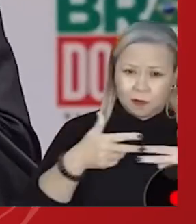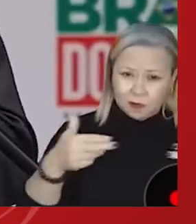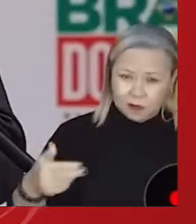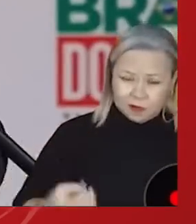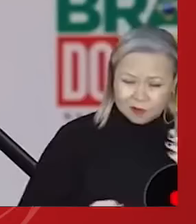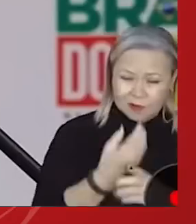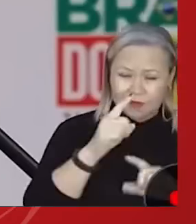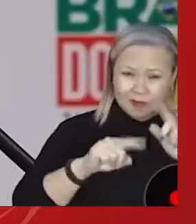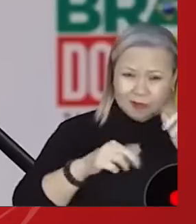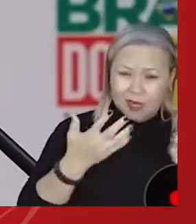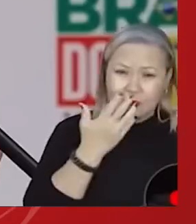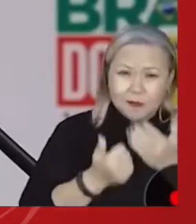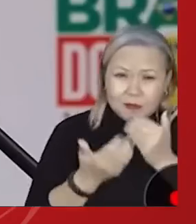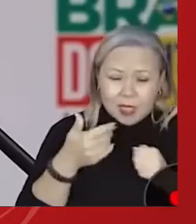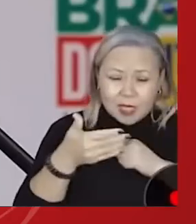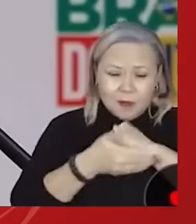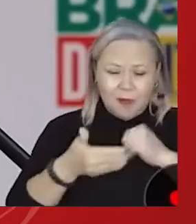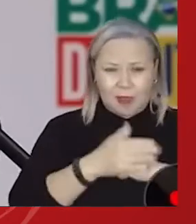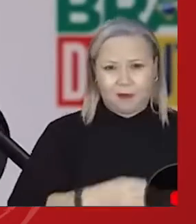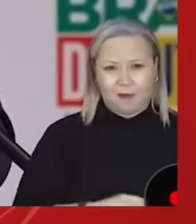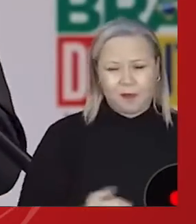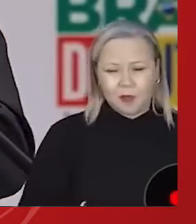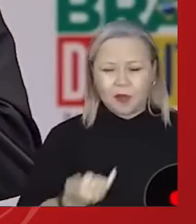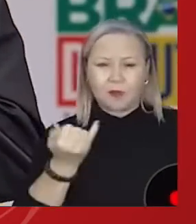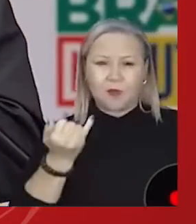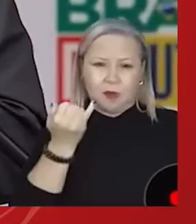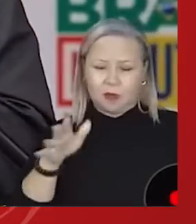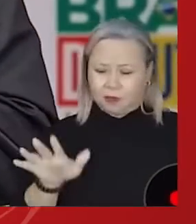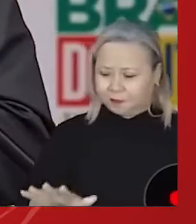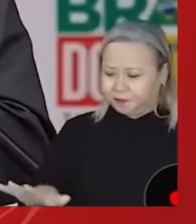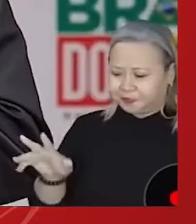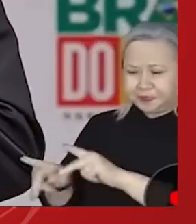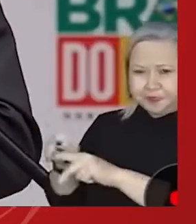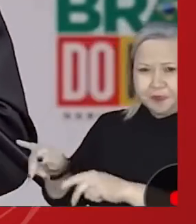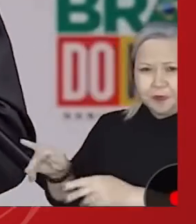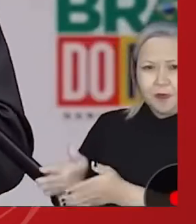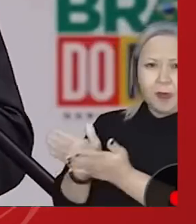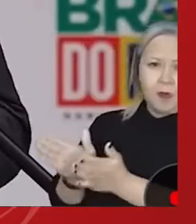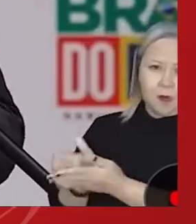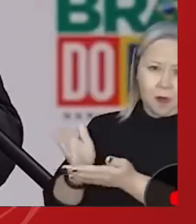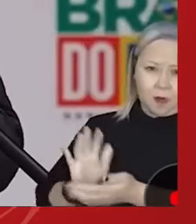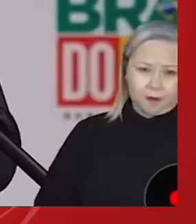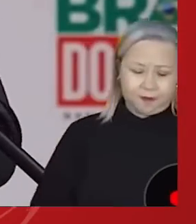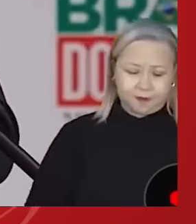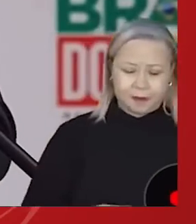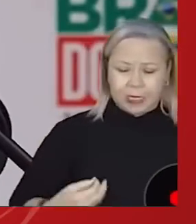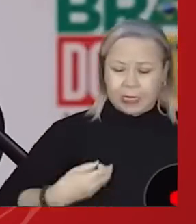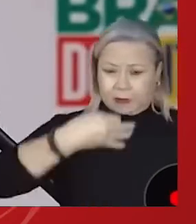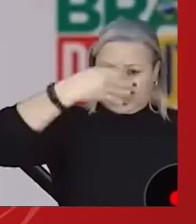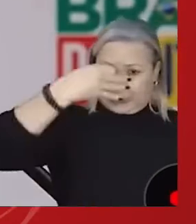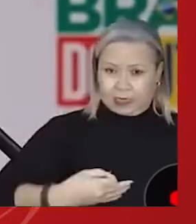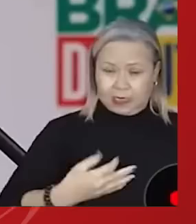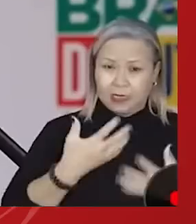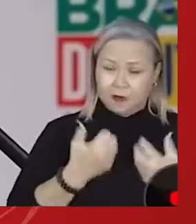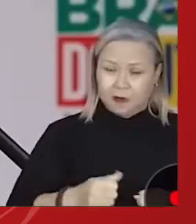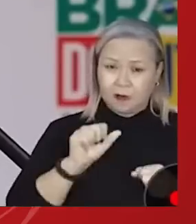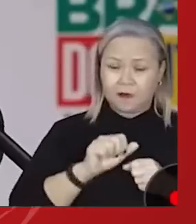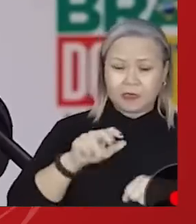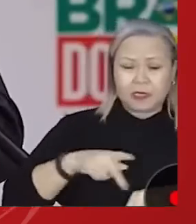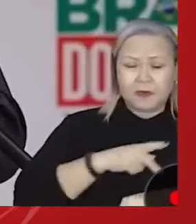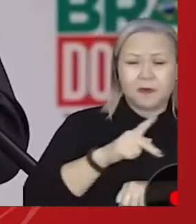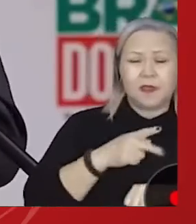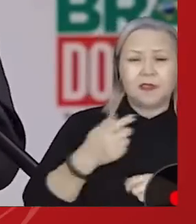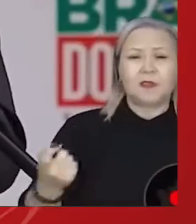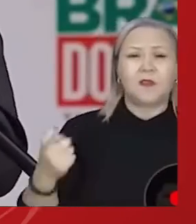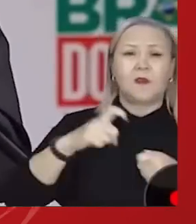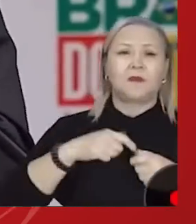é muito significativo na inflação do povo pobre. E nós estamos com a convicção de que nós vamos fazer esse país voltar a